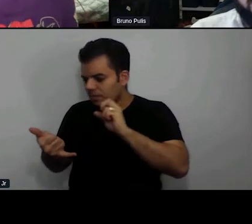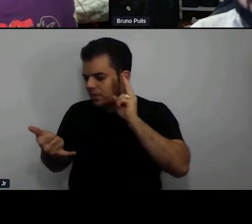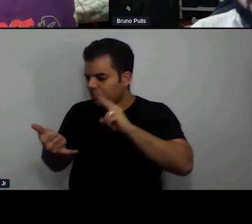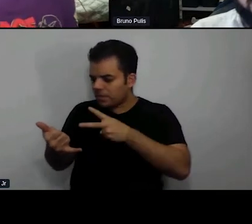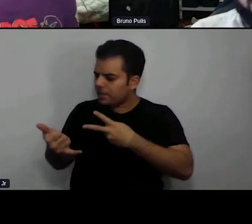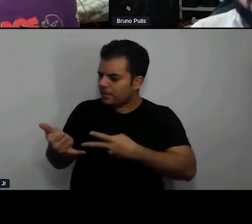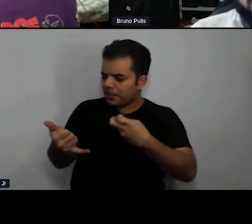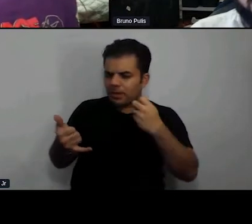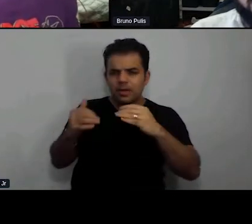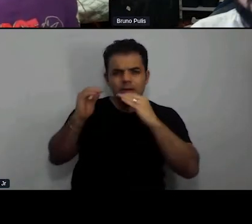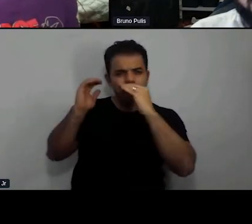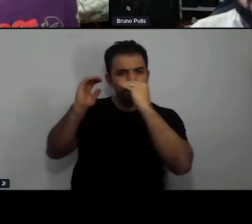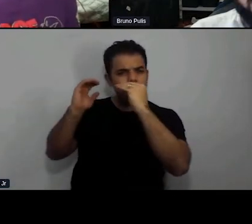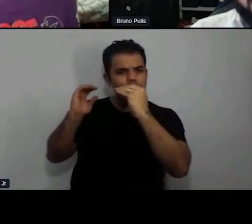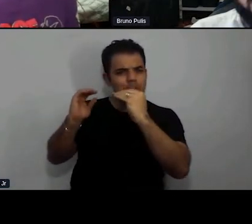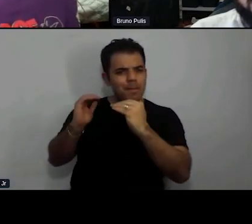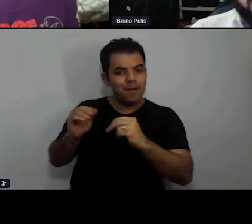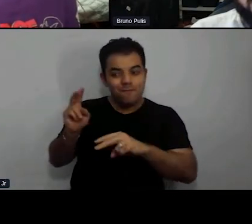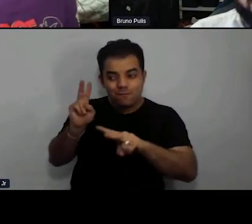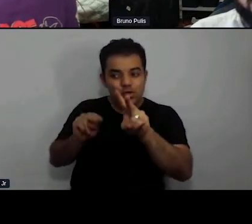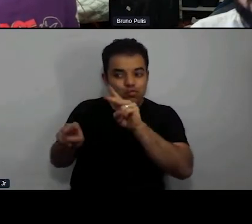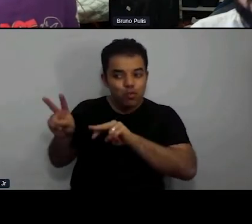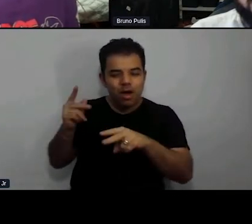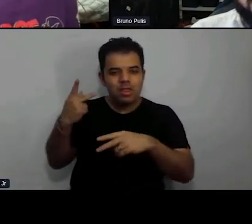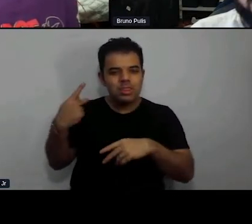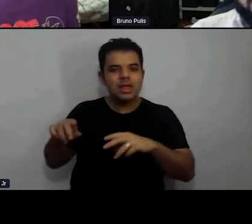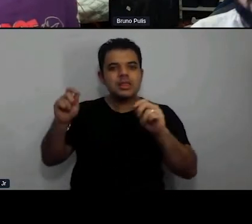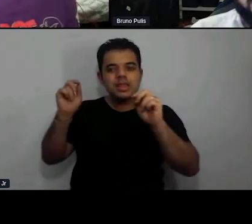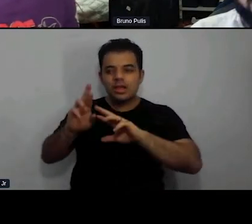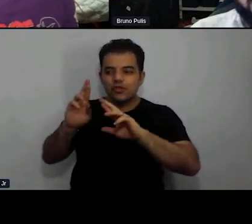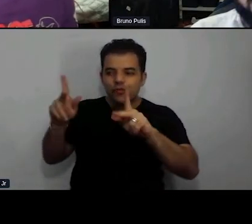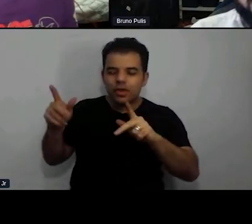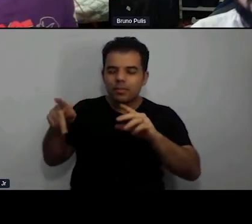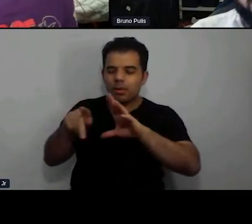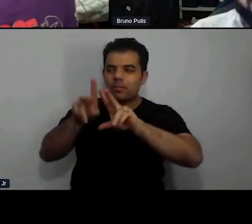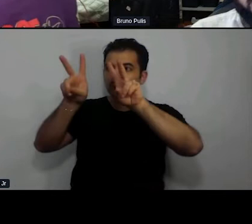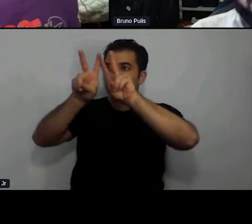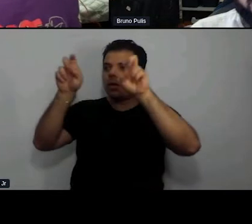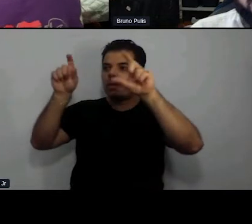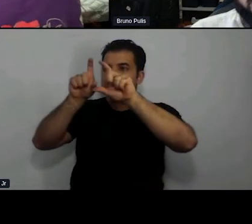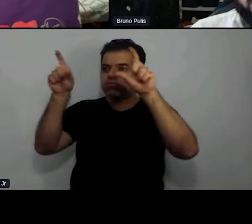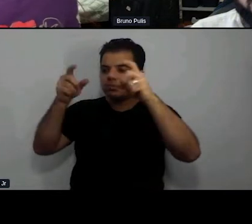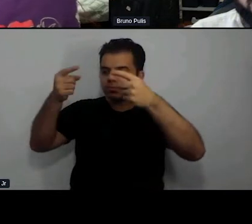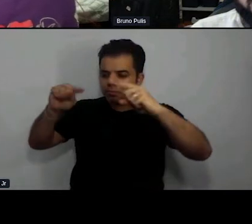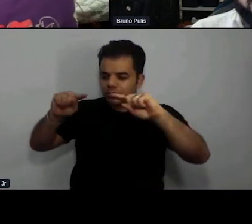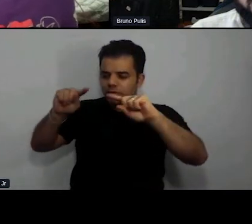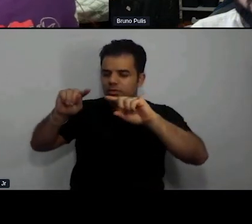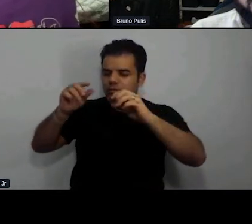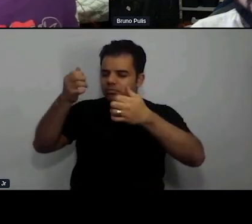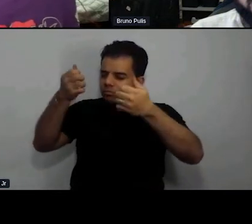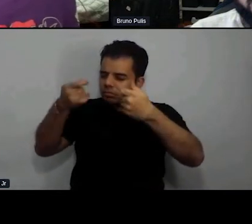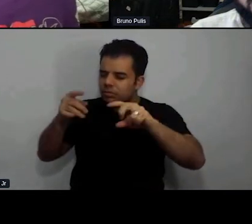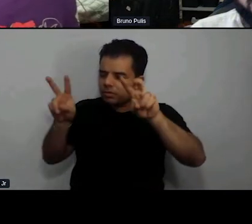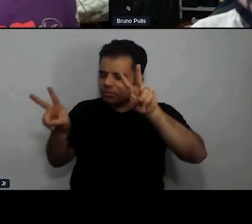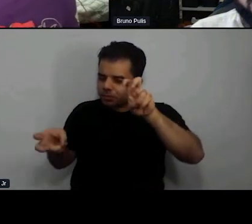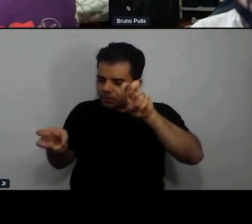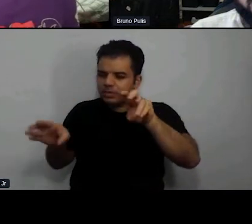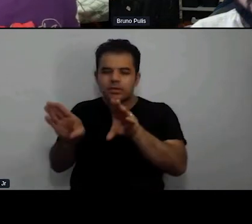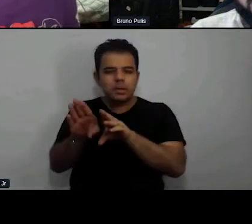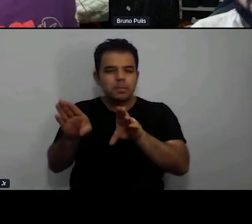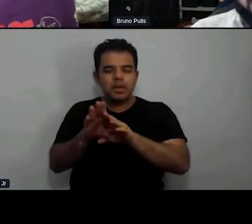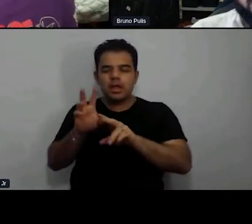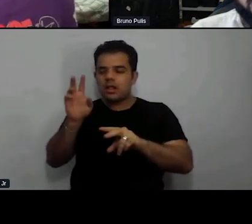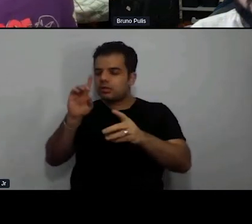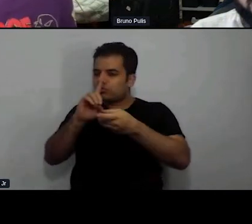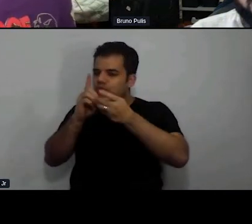a hierarquia visual, eu consigo diferenciar um parágrafo de um título, de um subtítulo e fazer uma leitura dinâmica